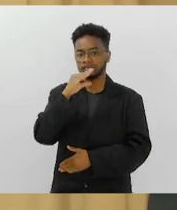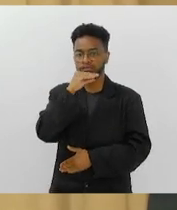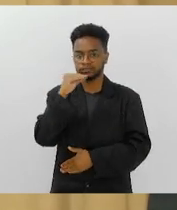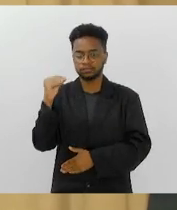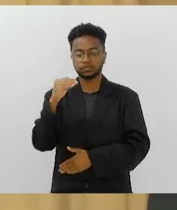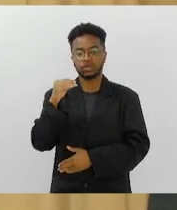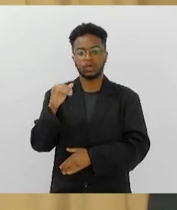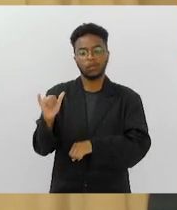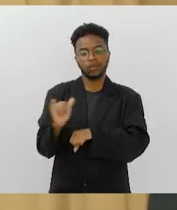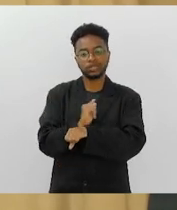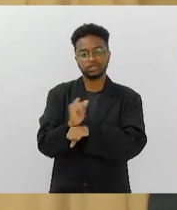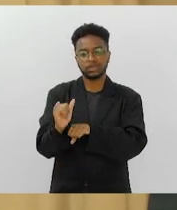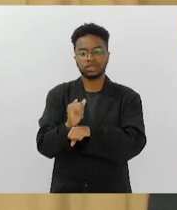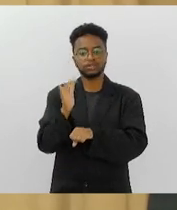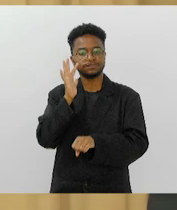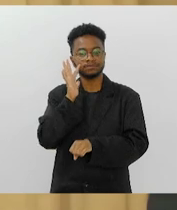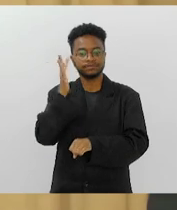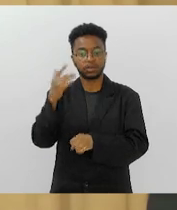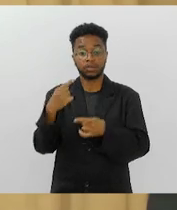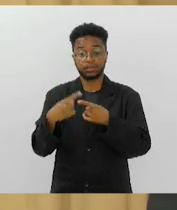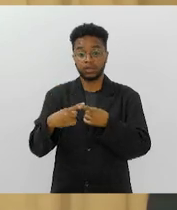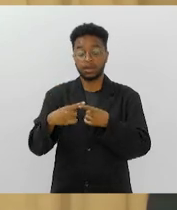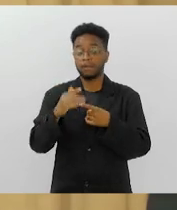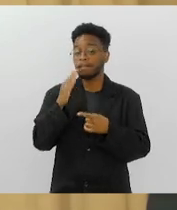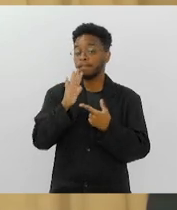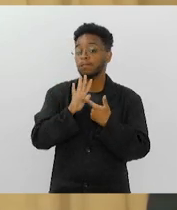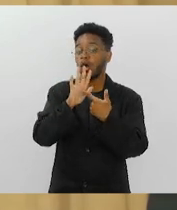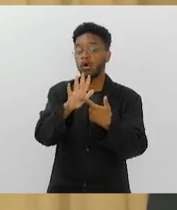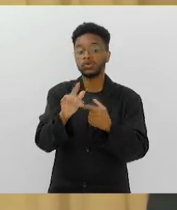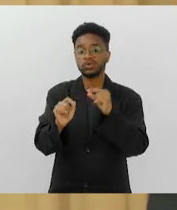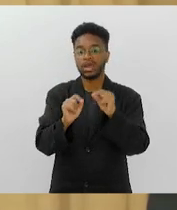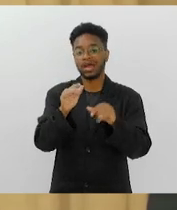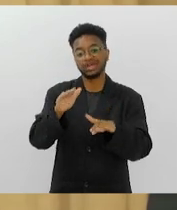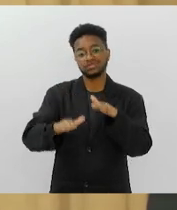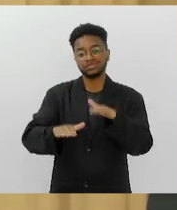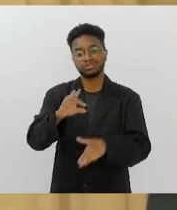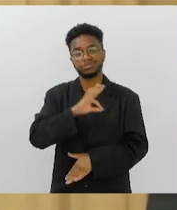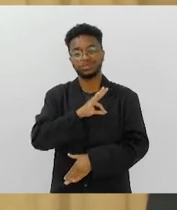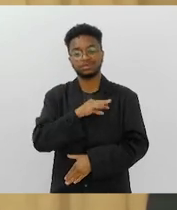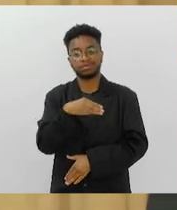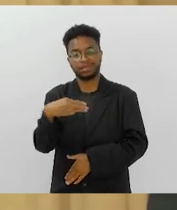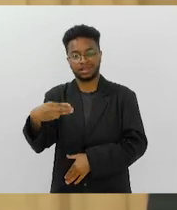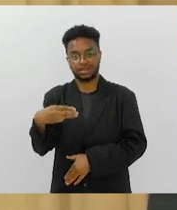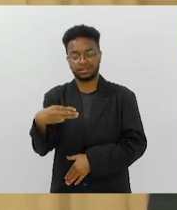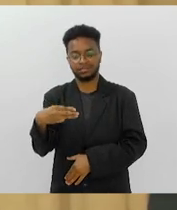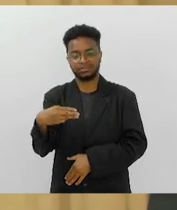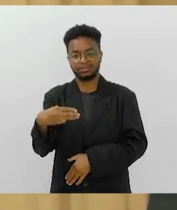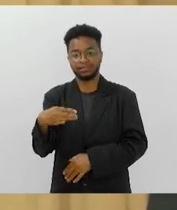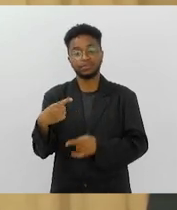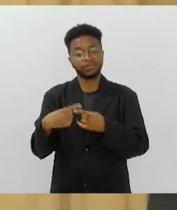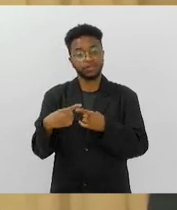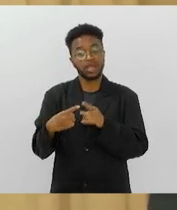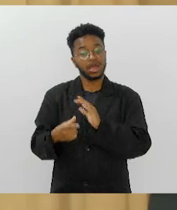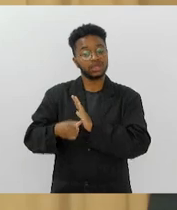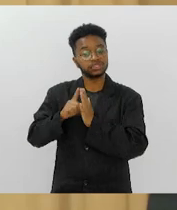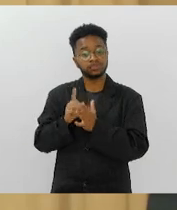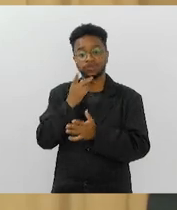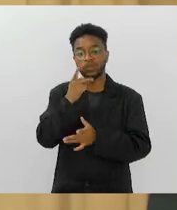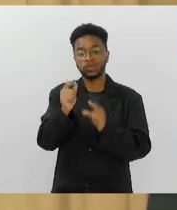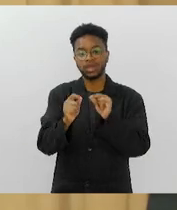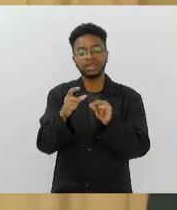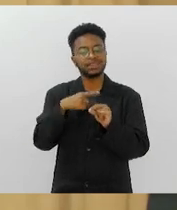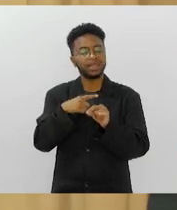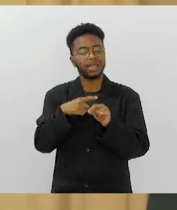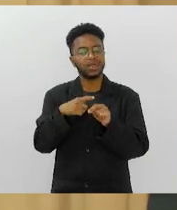saída. O rosto que vai aparecer lá, muitas vezes é a Polícia Militar, porque, como também foi dito antes, nós temos a maior